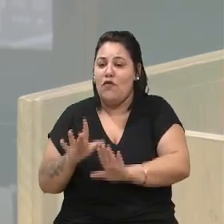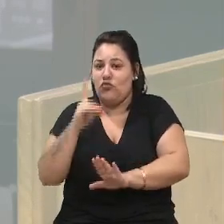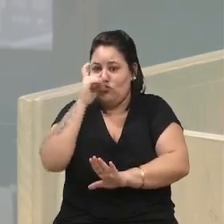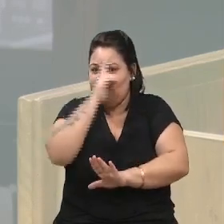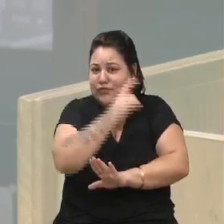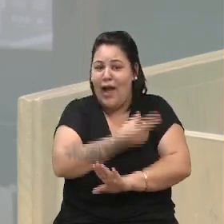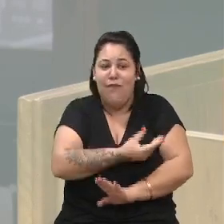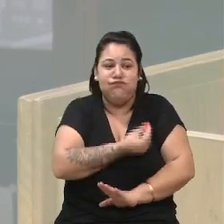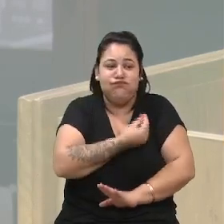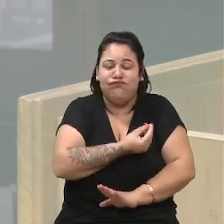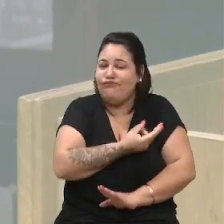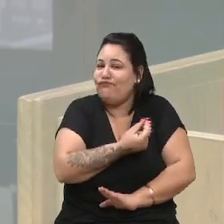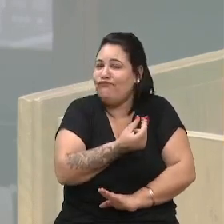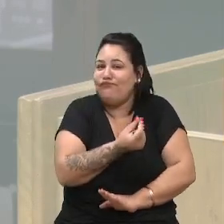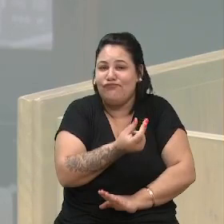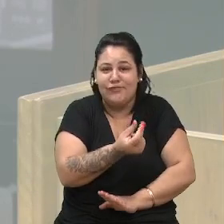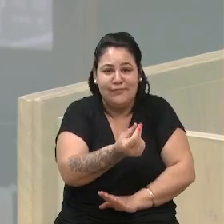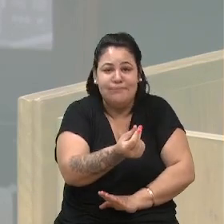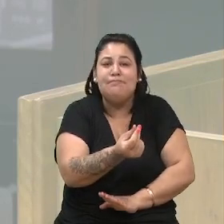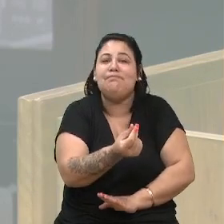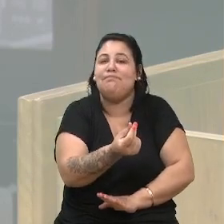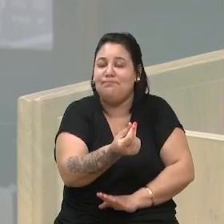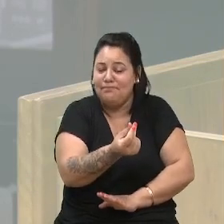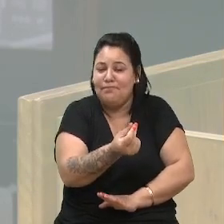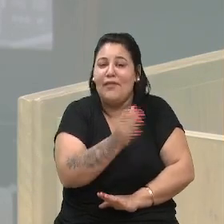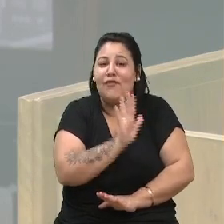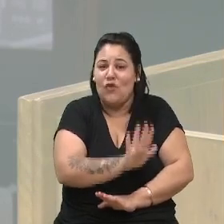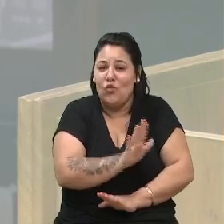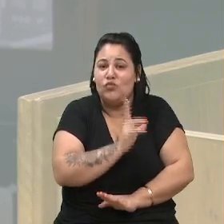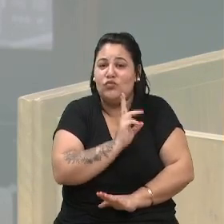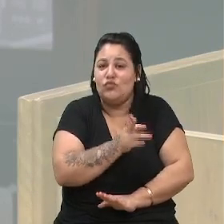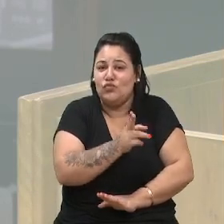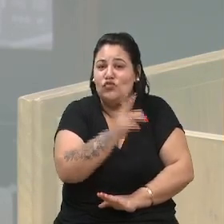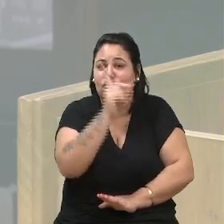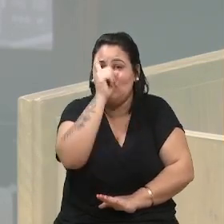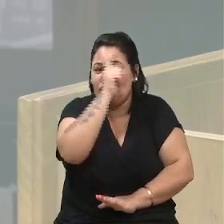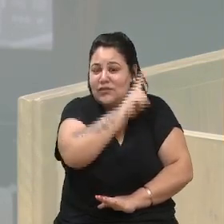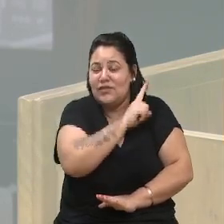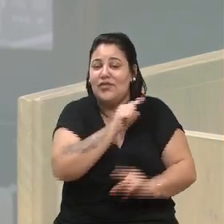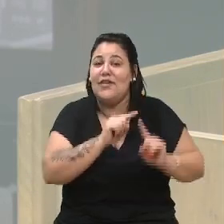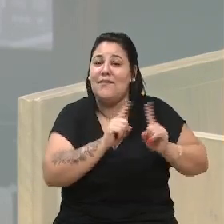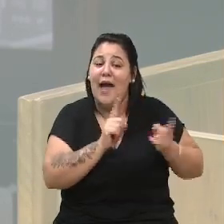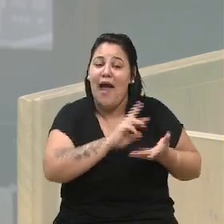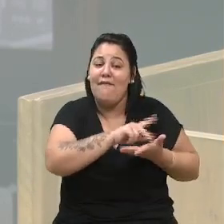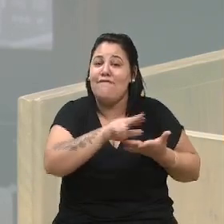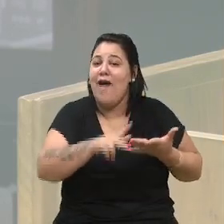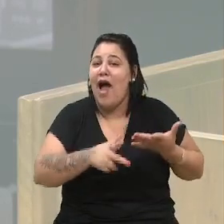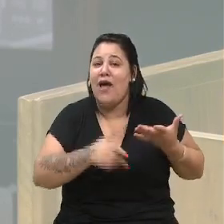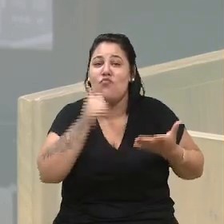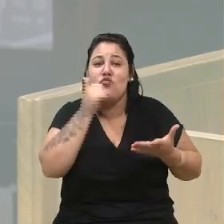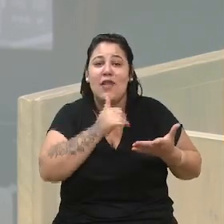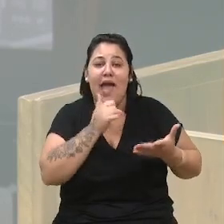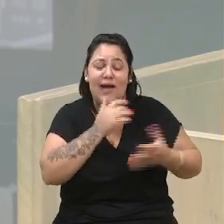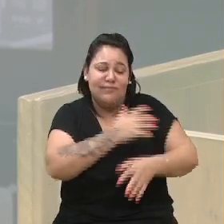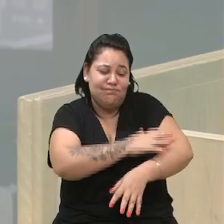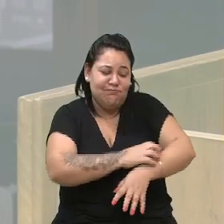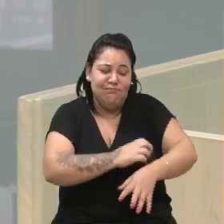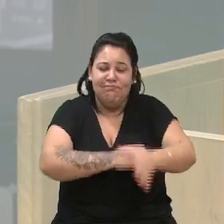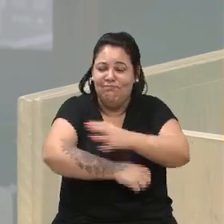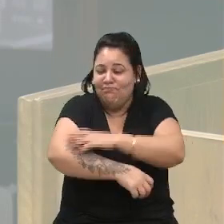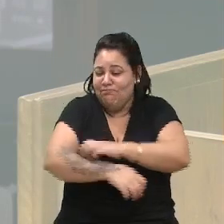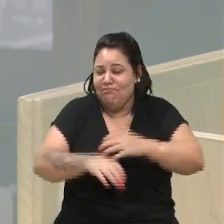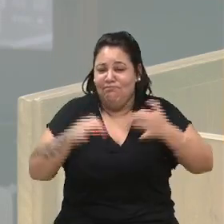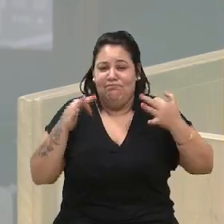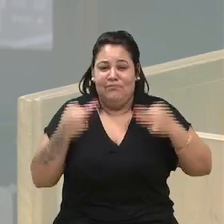sua vida e mais umas quantas ficaram feridas naquela explosão,